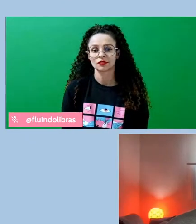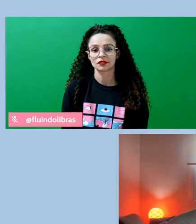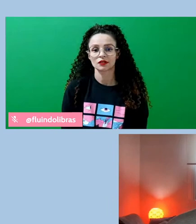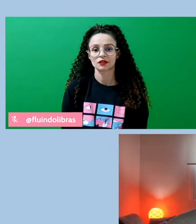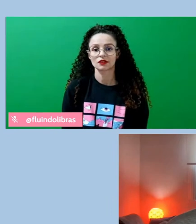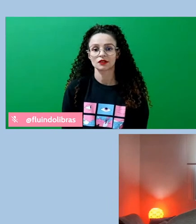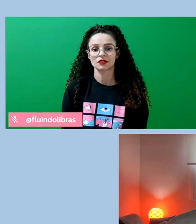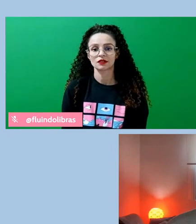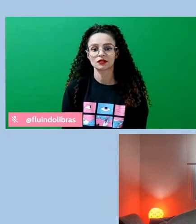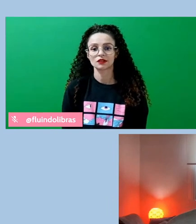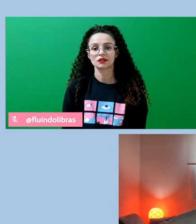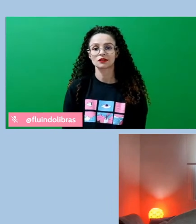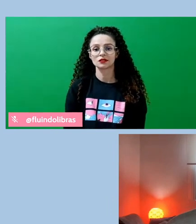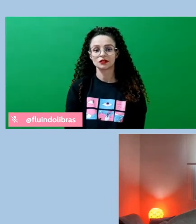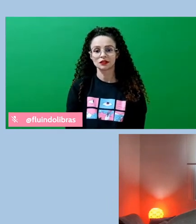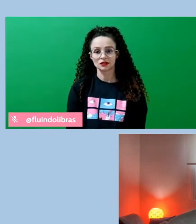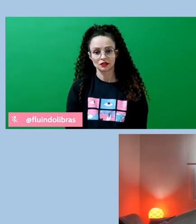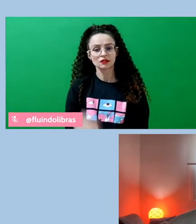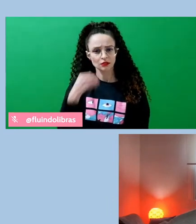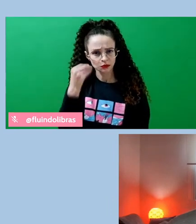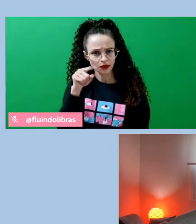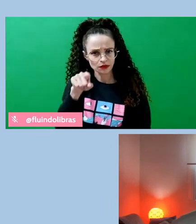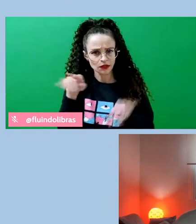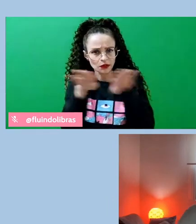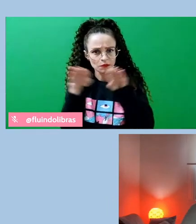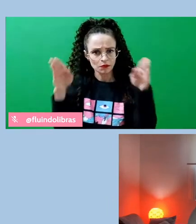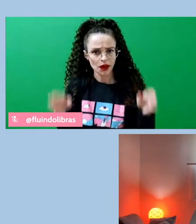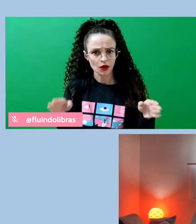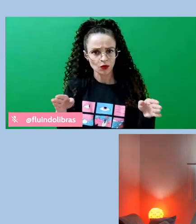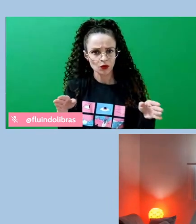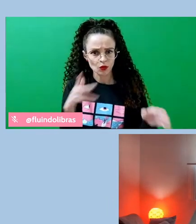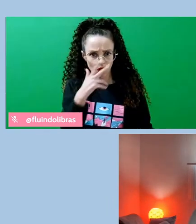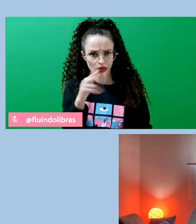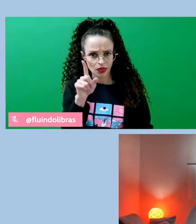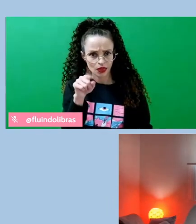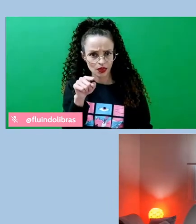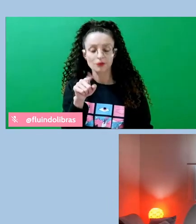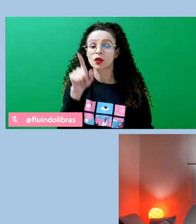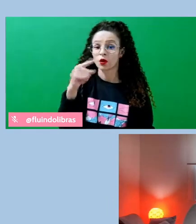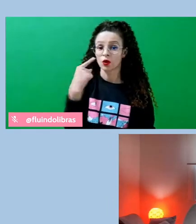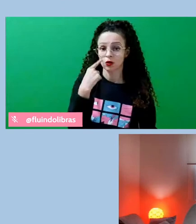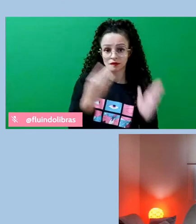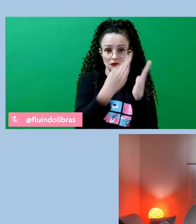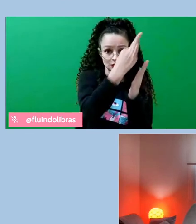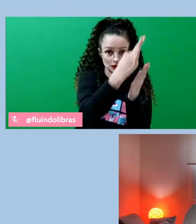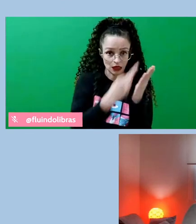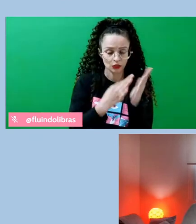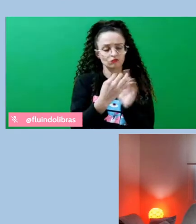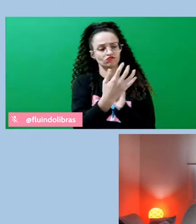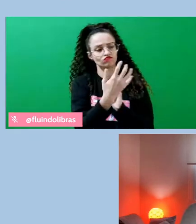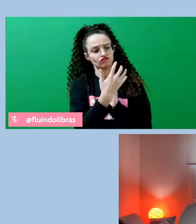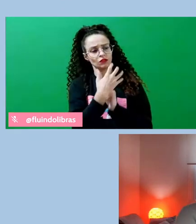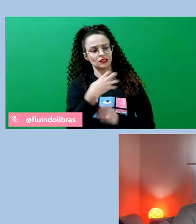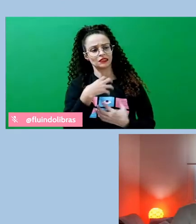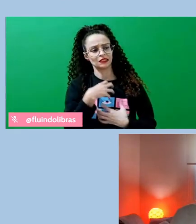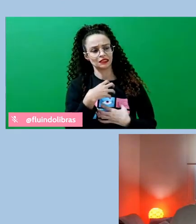Uma experiência como essa no palco, é isso? A pergunta é essa, que acho que ele É, queria. E a o gente. texto me conduziu para uma sensação tridimensional